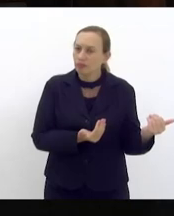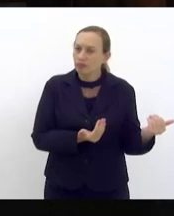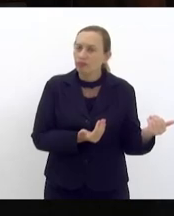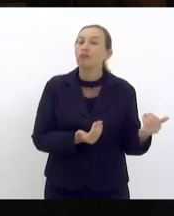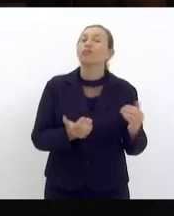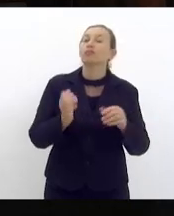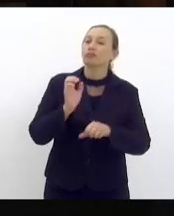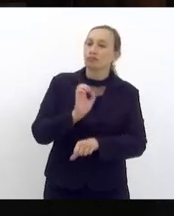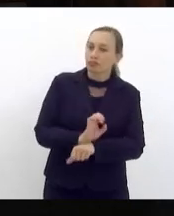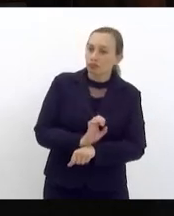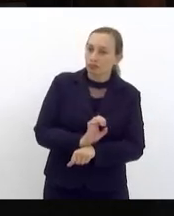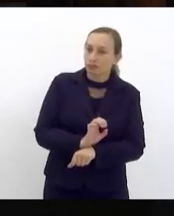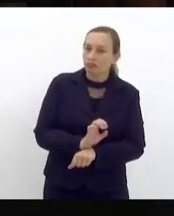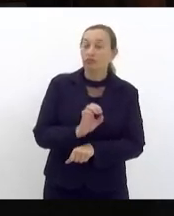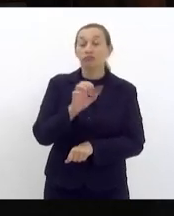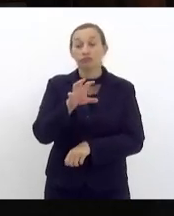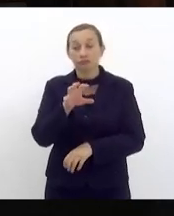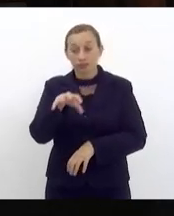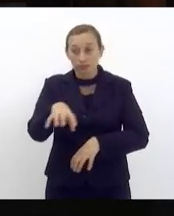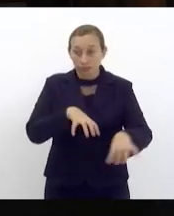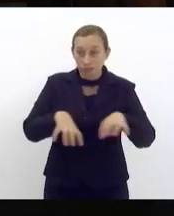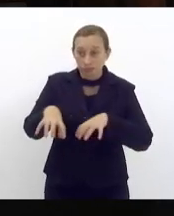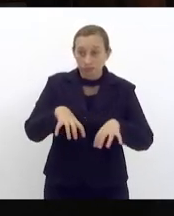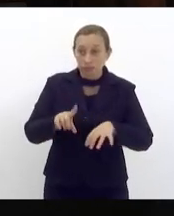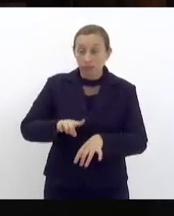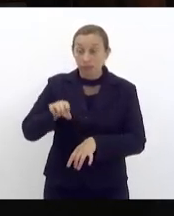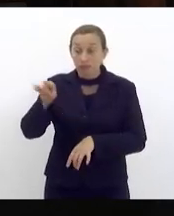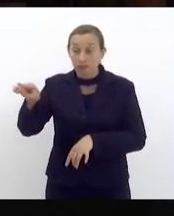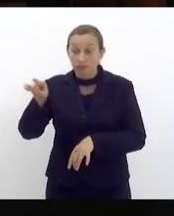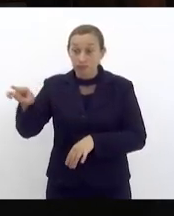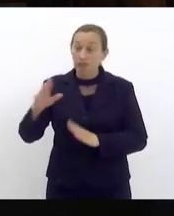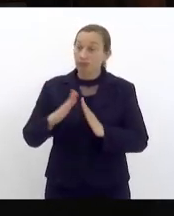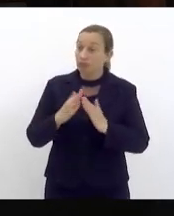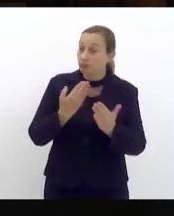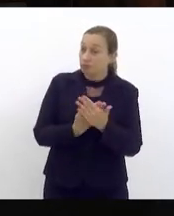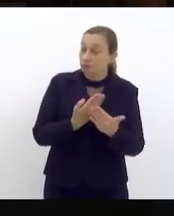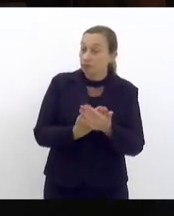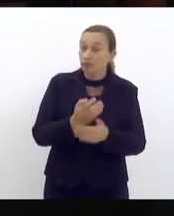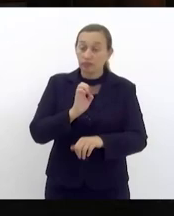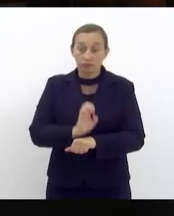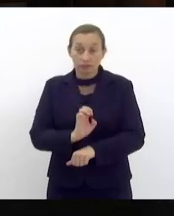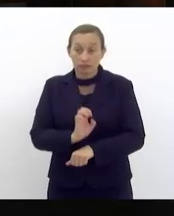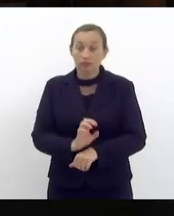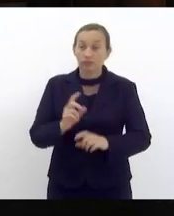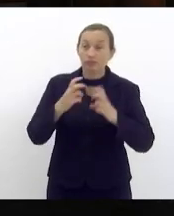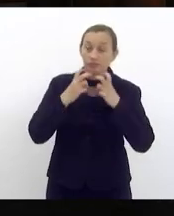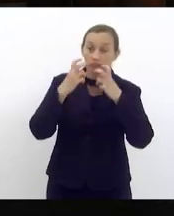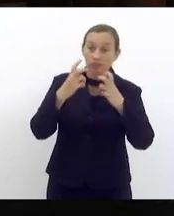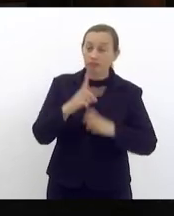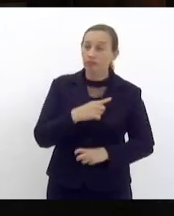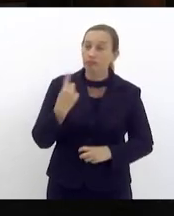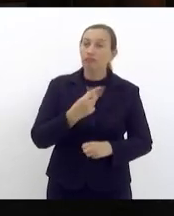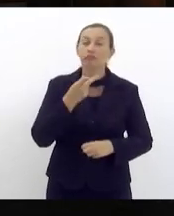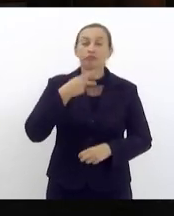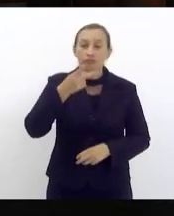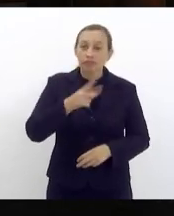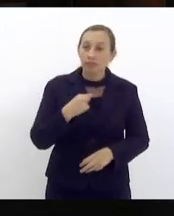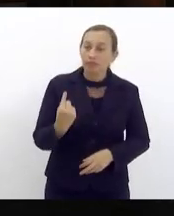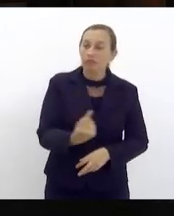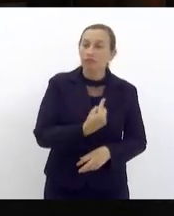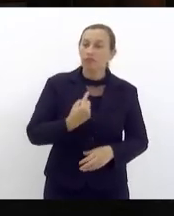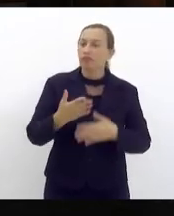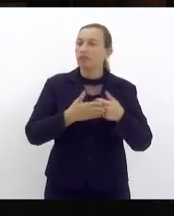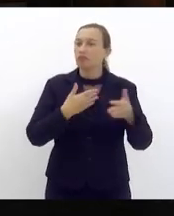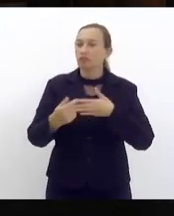do Estado nos territórios da Nossa Juventude que está lá na rede pessoal está gritando para gente está falando conosco